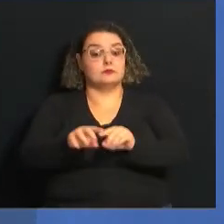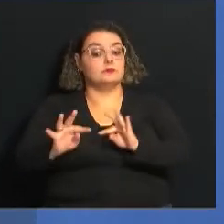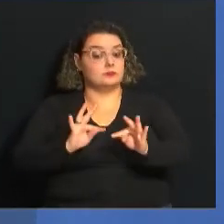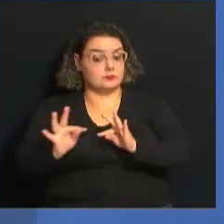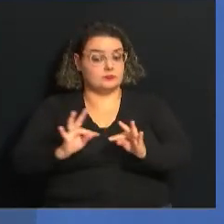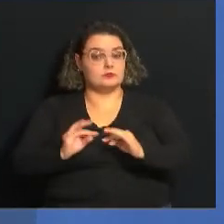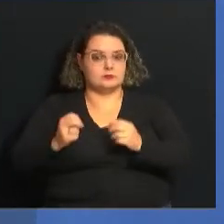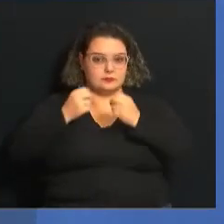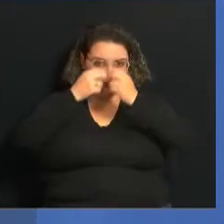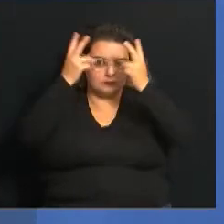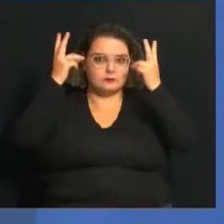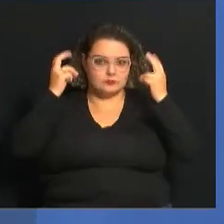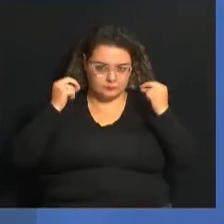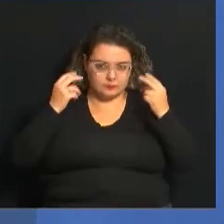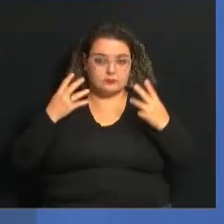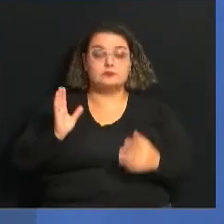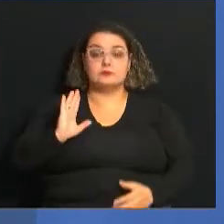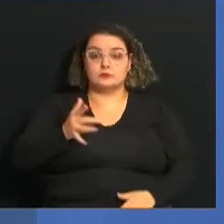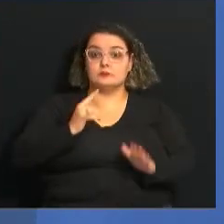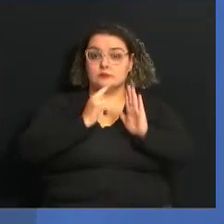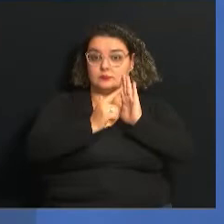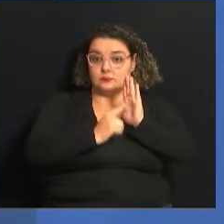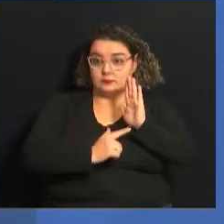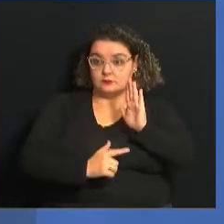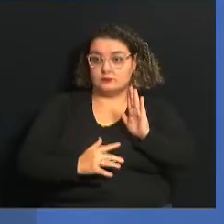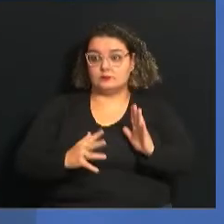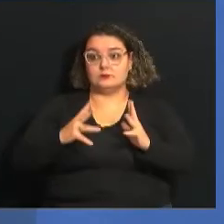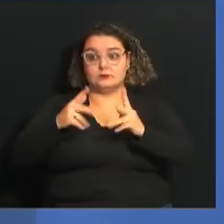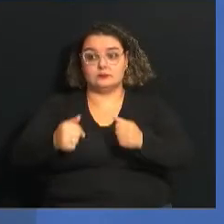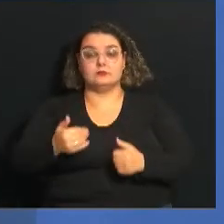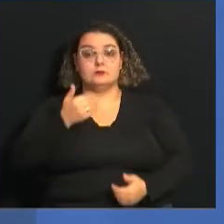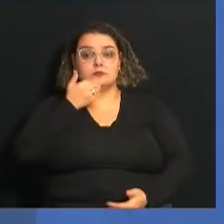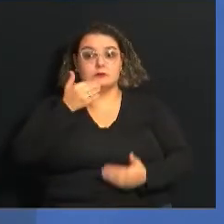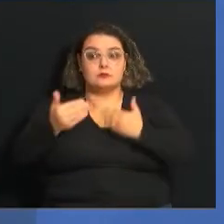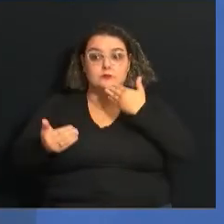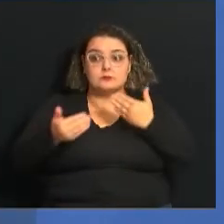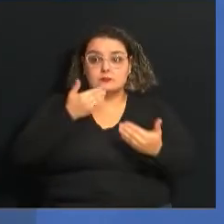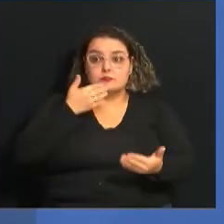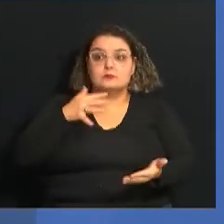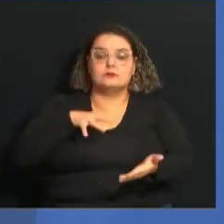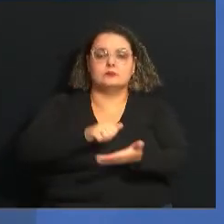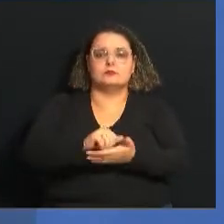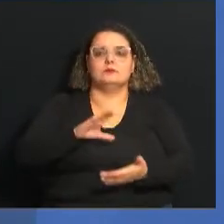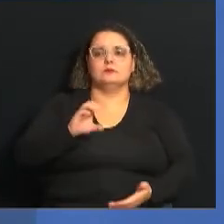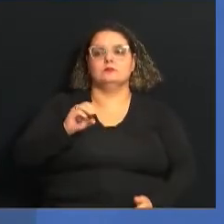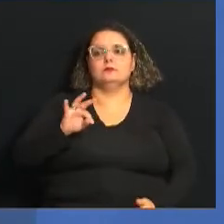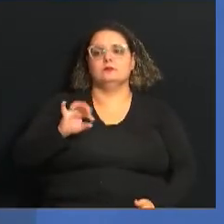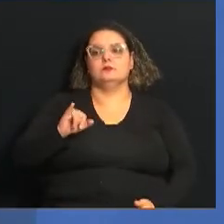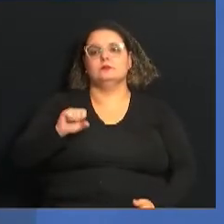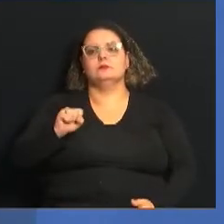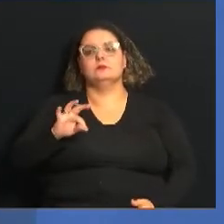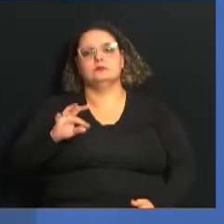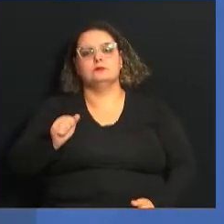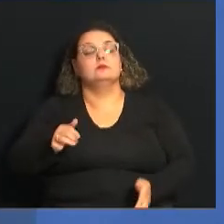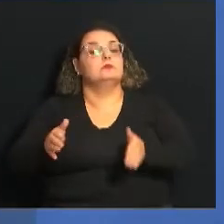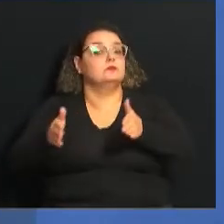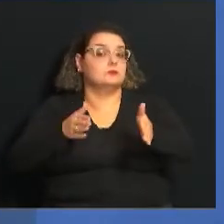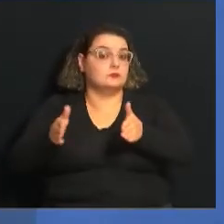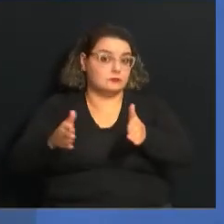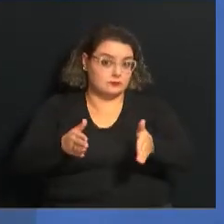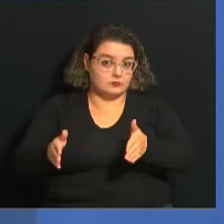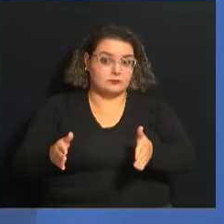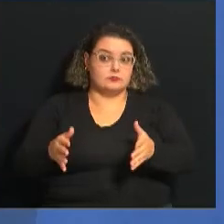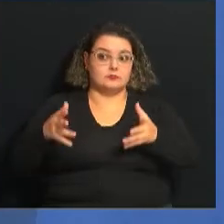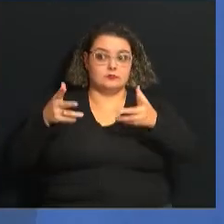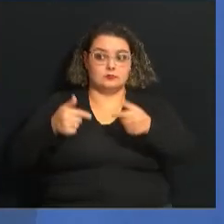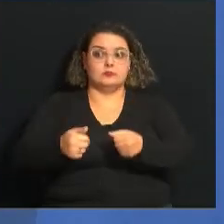está então a lista e a relação dos pedidos de inscrições de cotistas e acessibilidade para esses